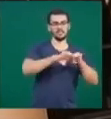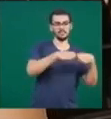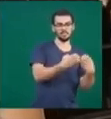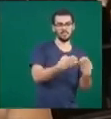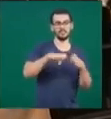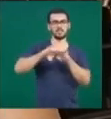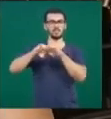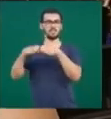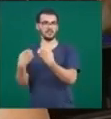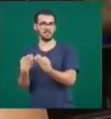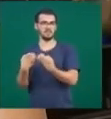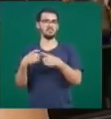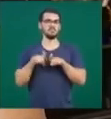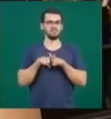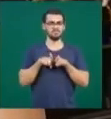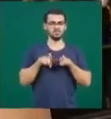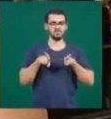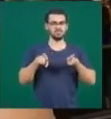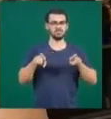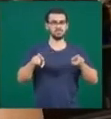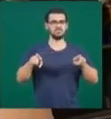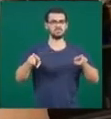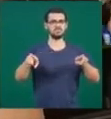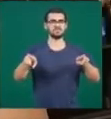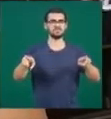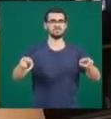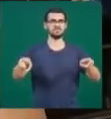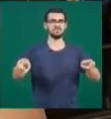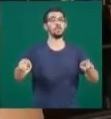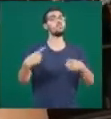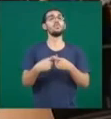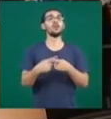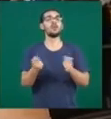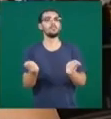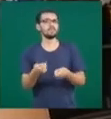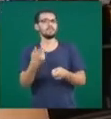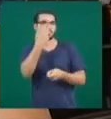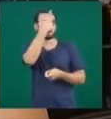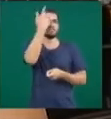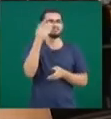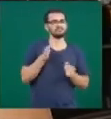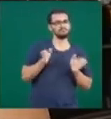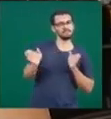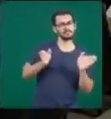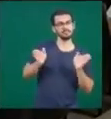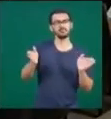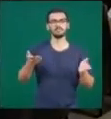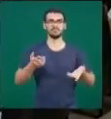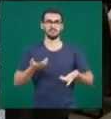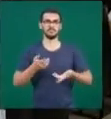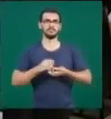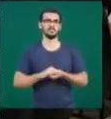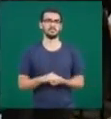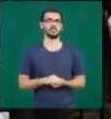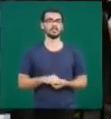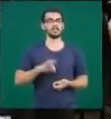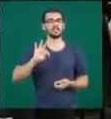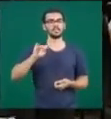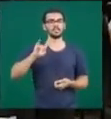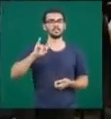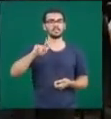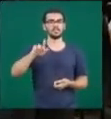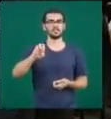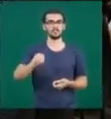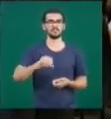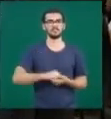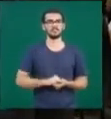eventos no mesmo horário, dois espaços diferentes, né, para atender mesmo todo mundo que tem interesse. Tiago participa de um